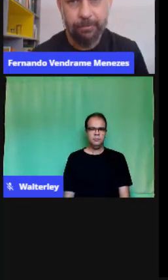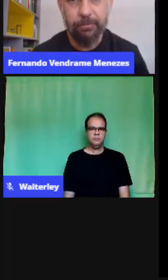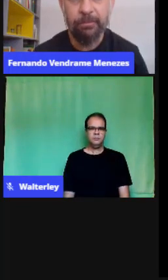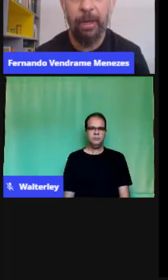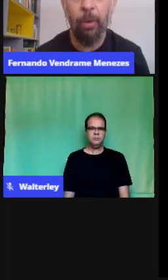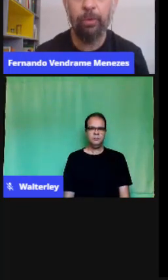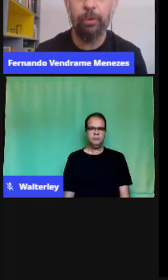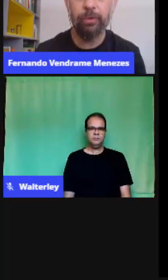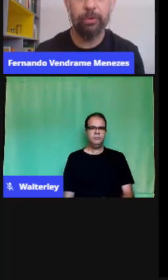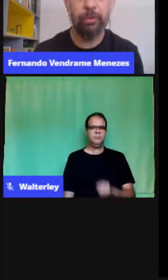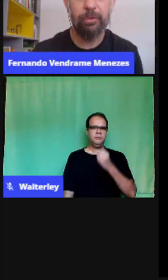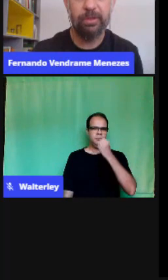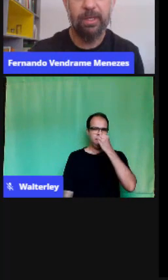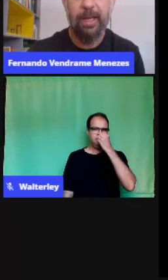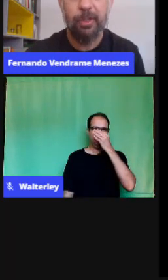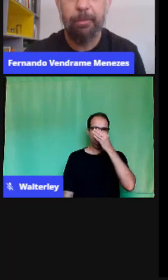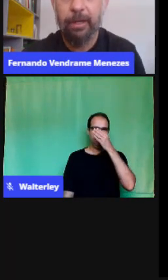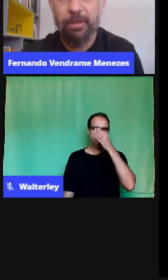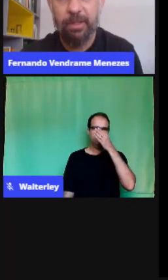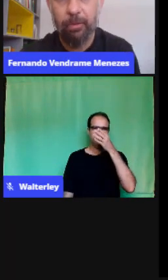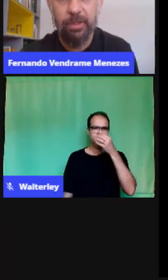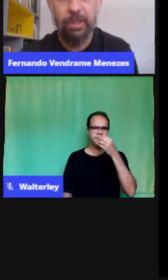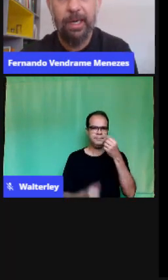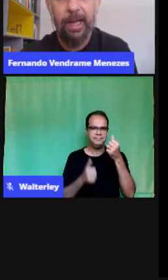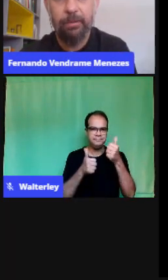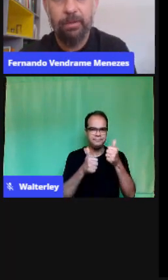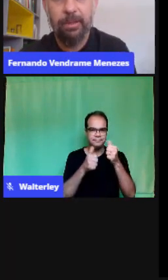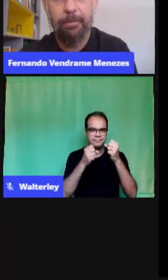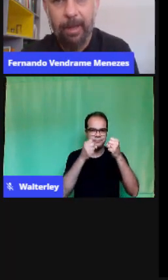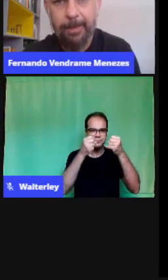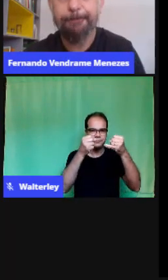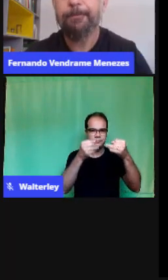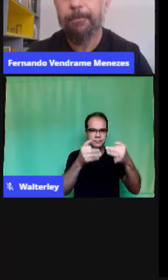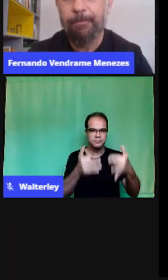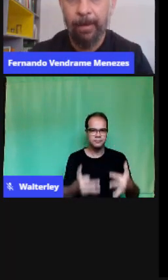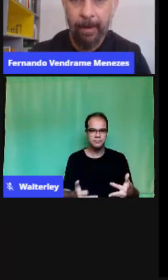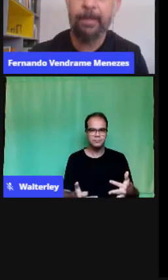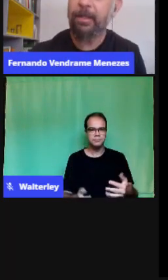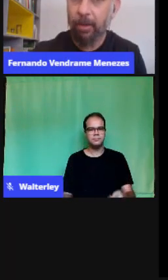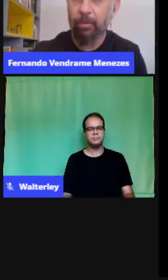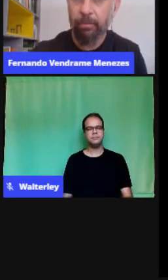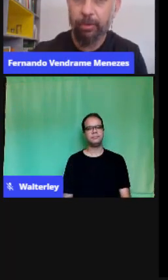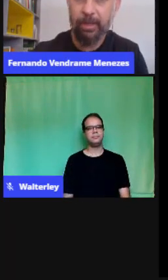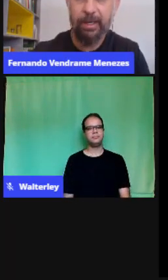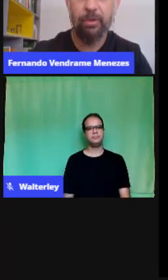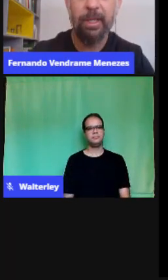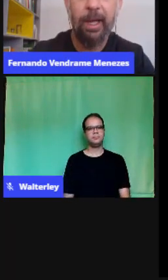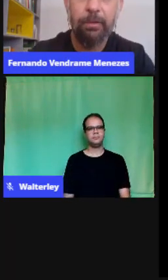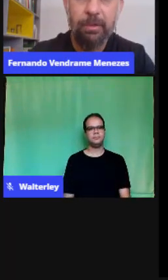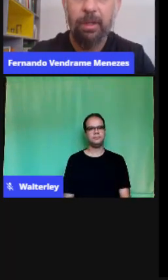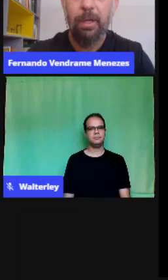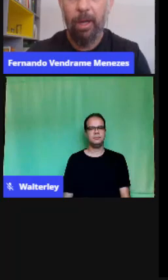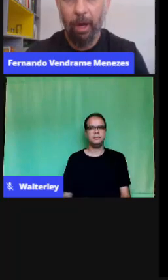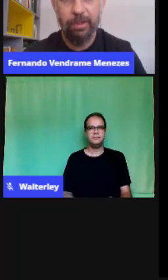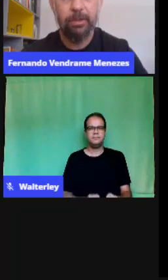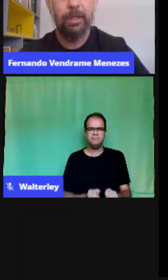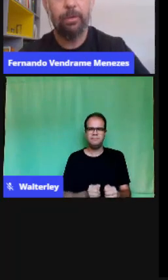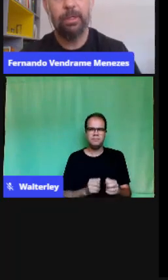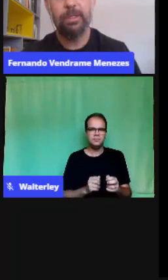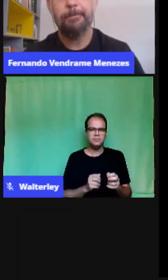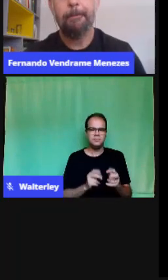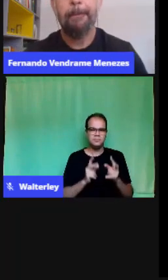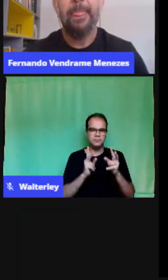Bom, outros aspectos a ser considerados também, que estão muito relacionados